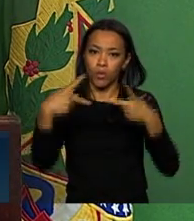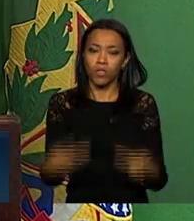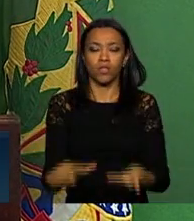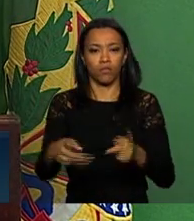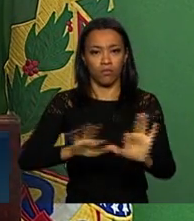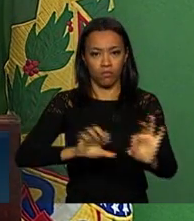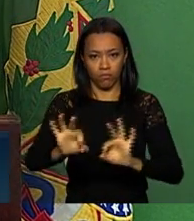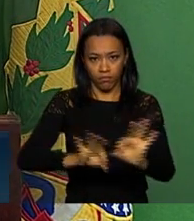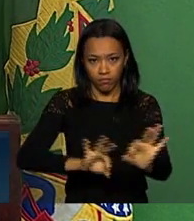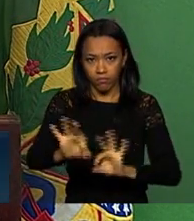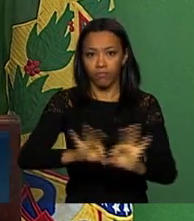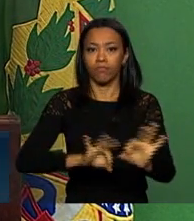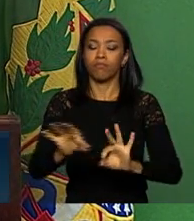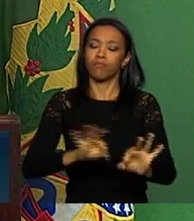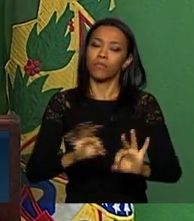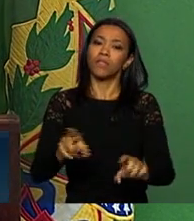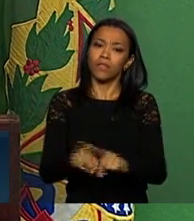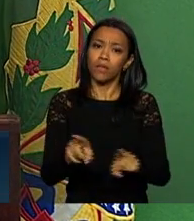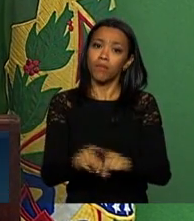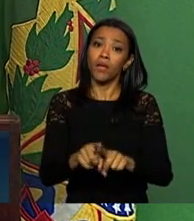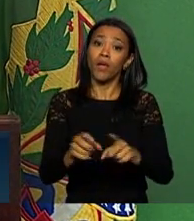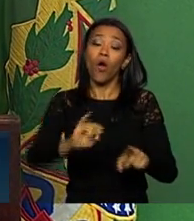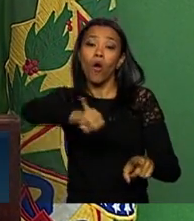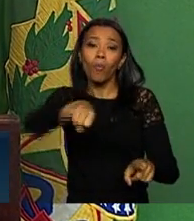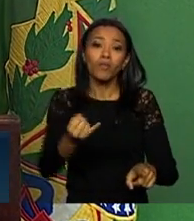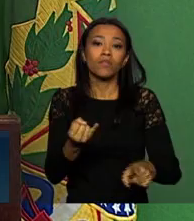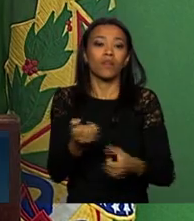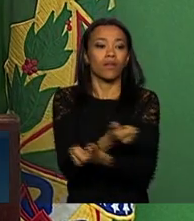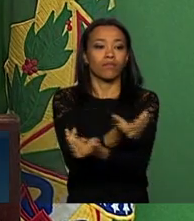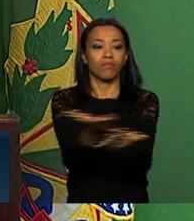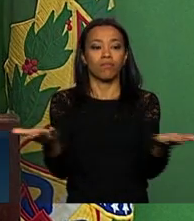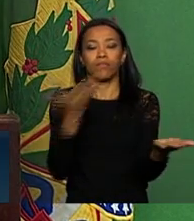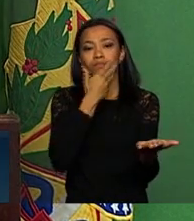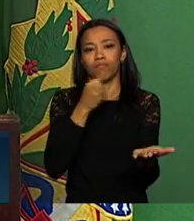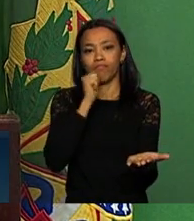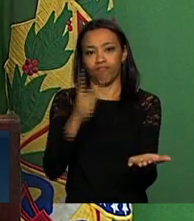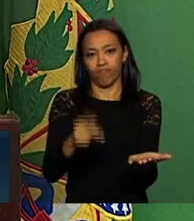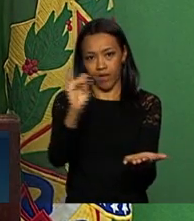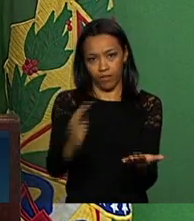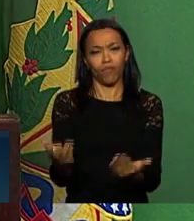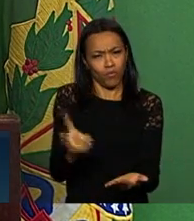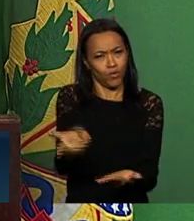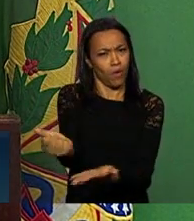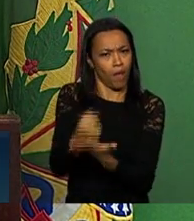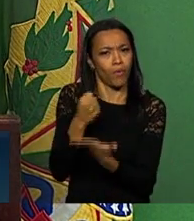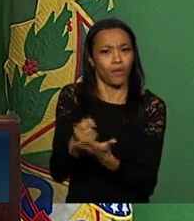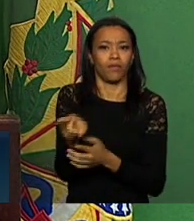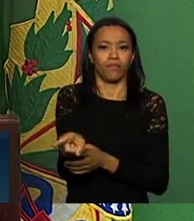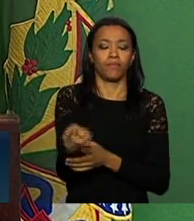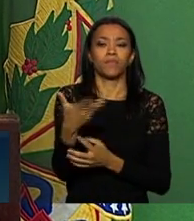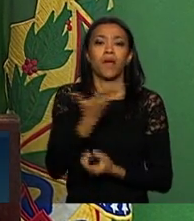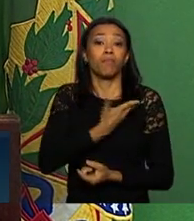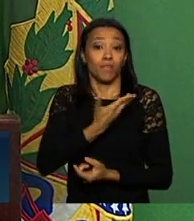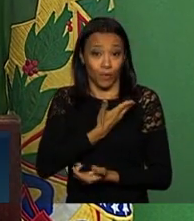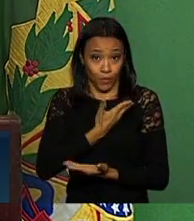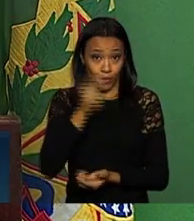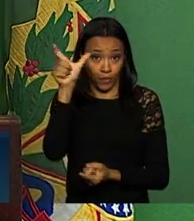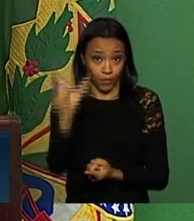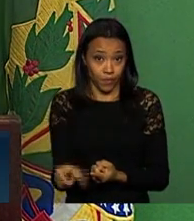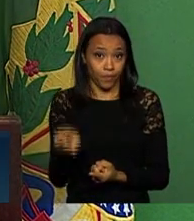e geração de oportunidade para todos os brasileiros e brasileiras aos meus amigos e companheiros